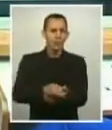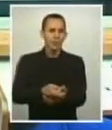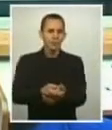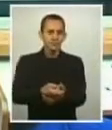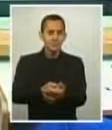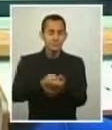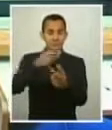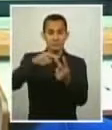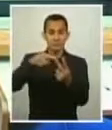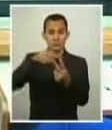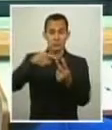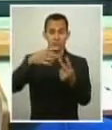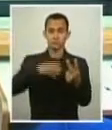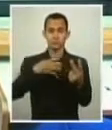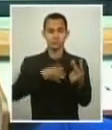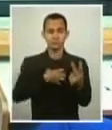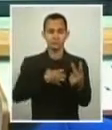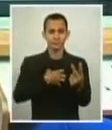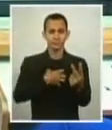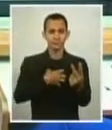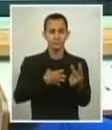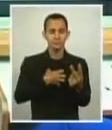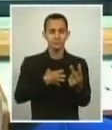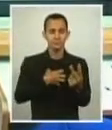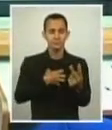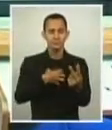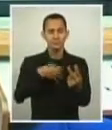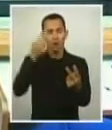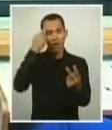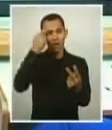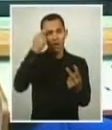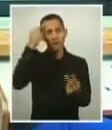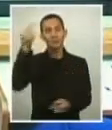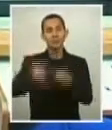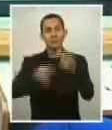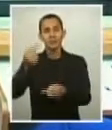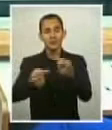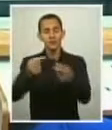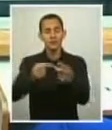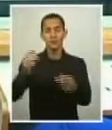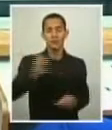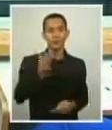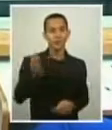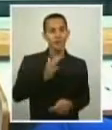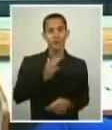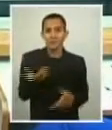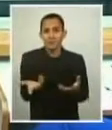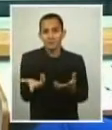de duas características eu vou pensamento político burguês